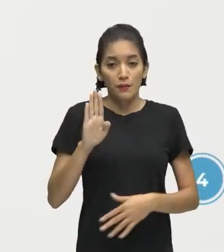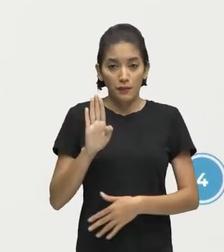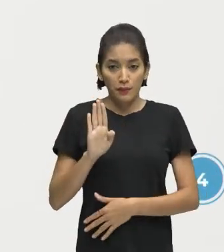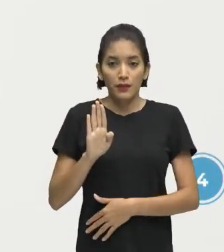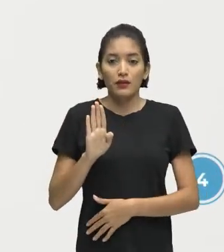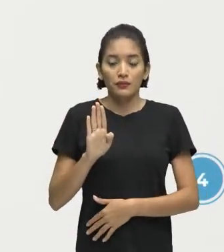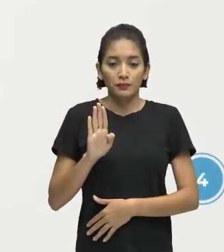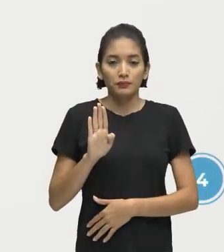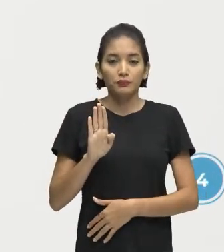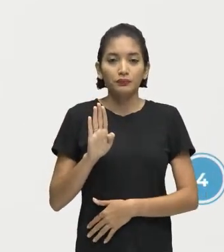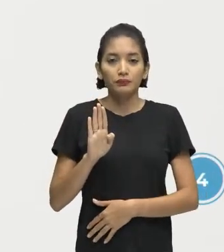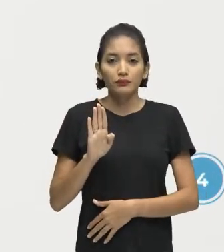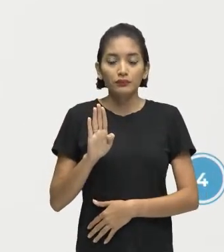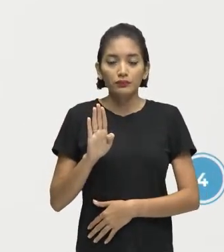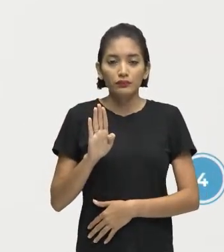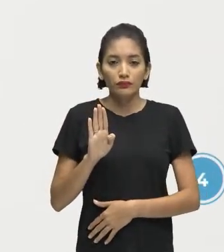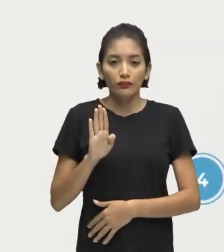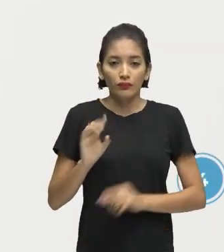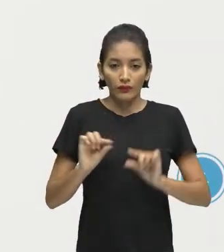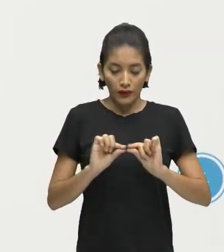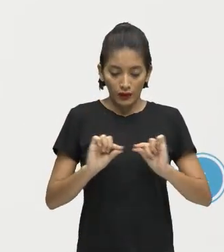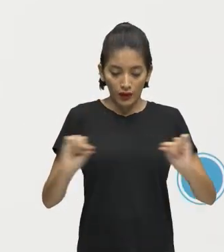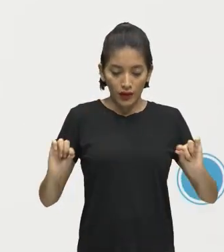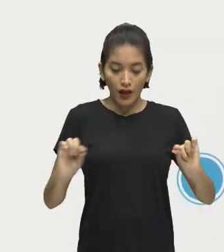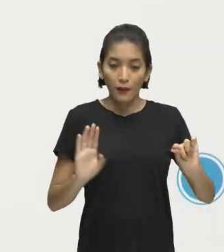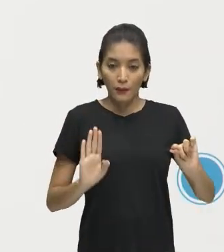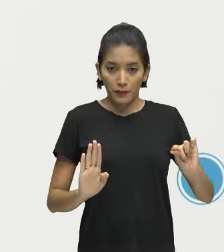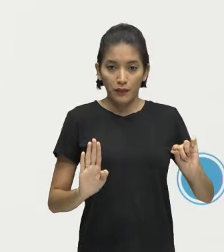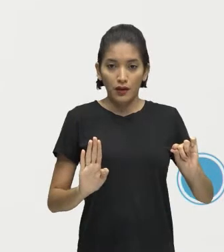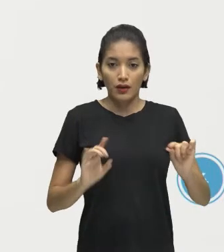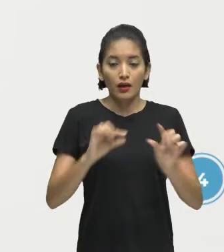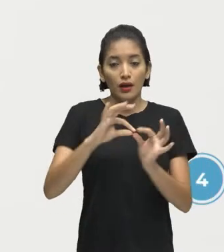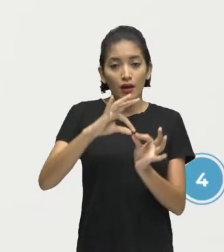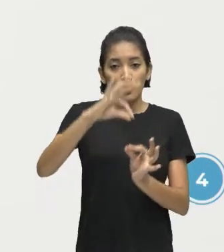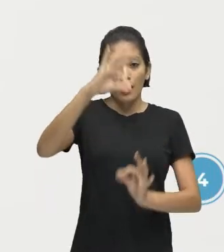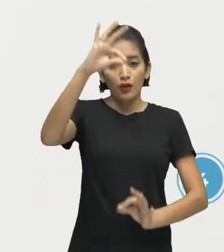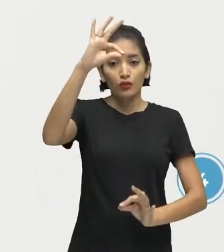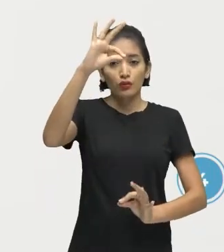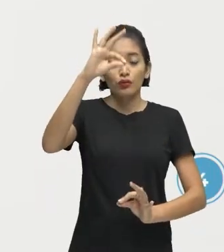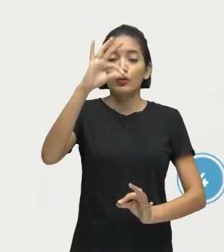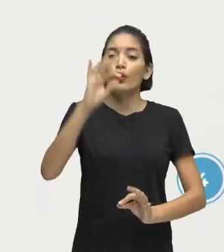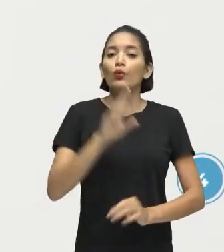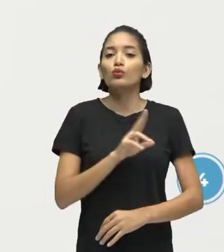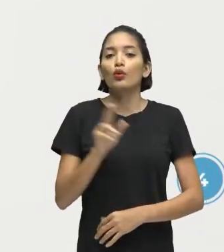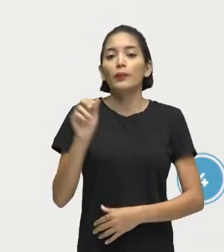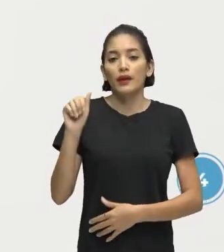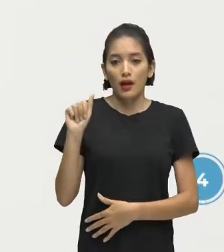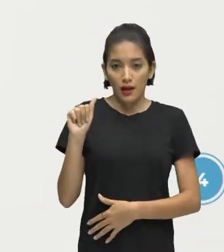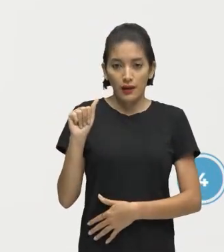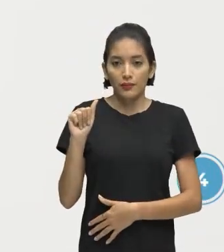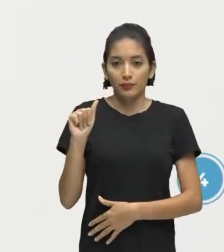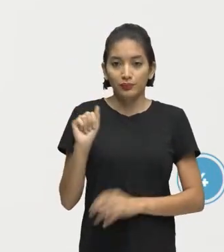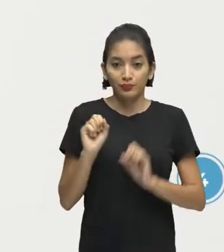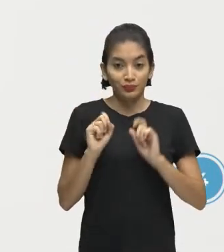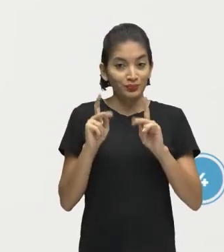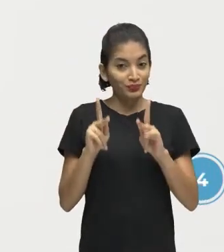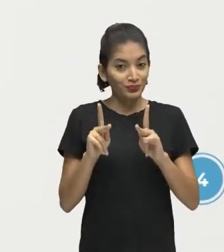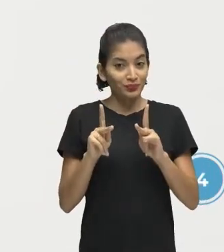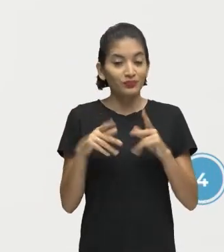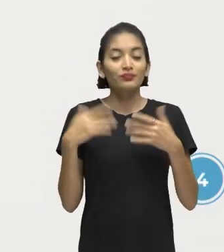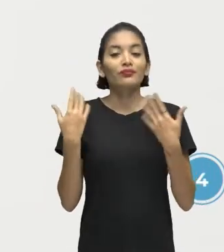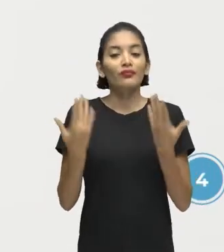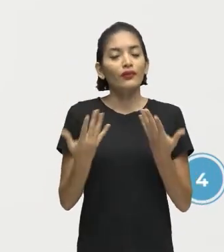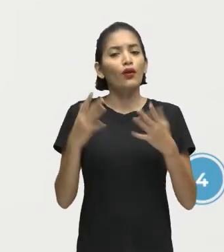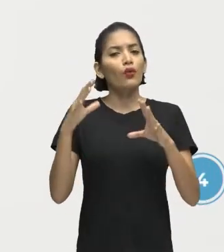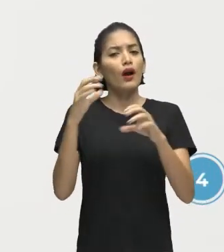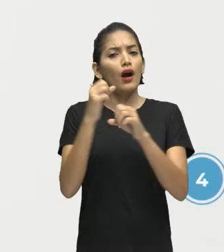medida da base, e essa medida aqui da altura, a gente chamou ela de A. Para calcular